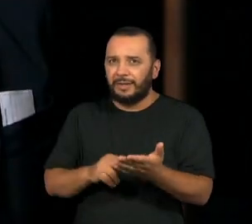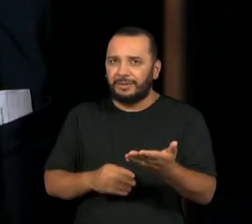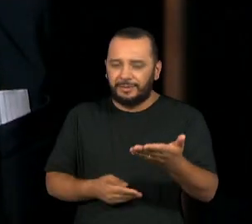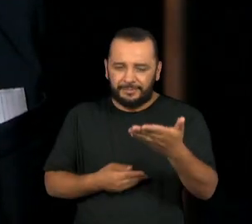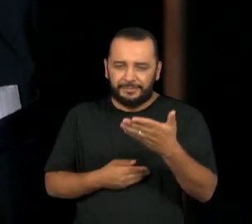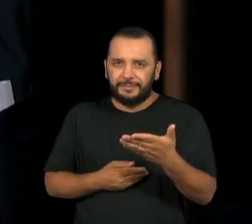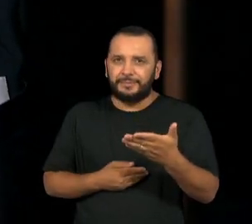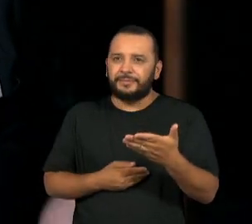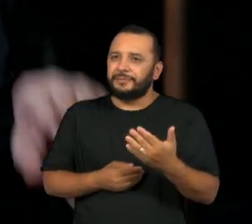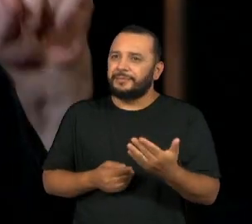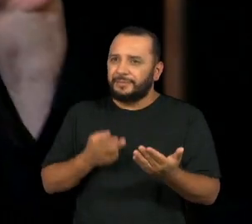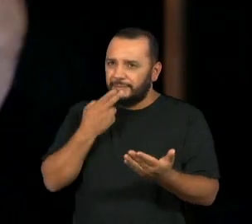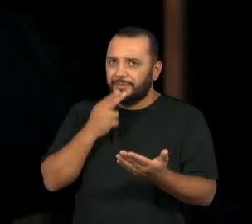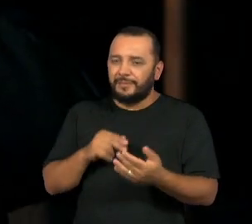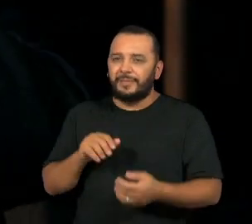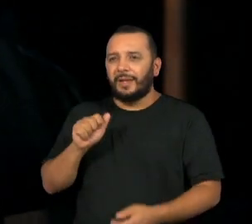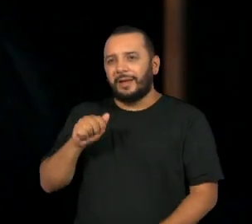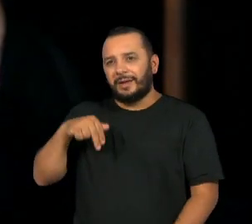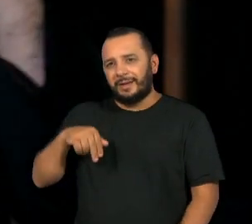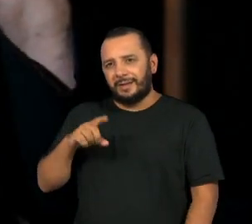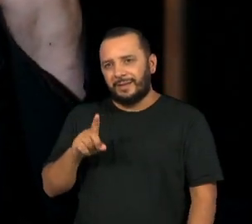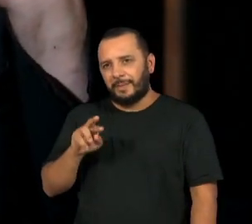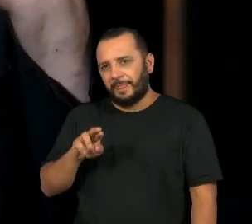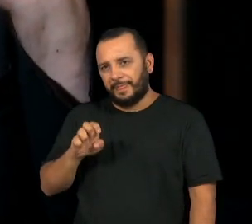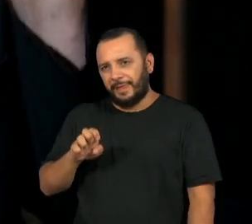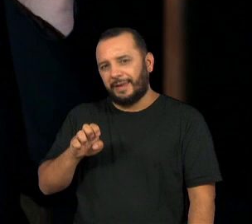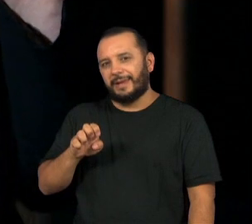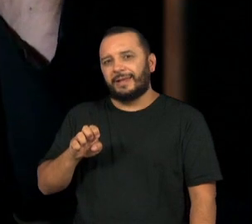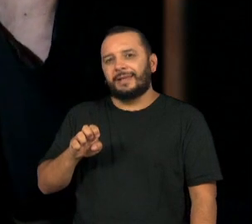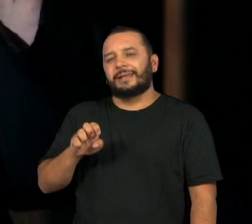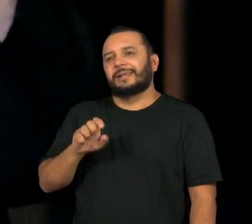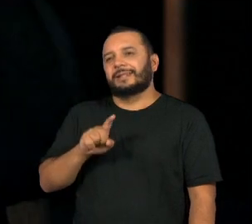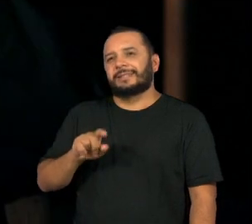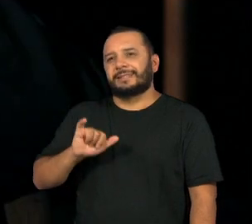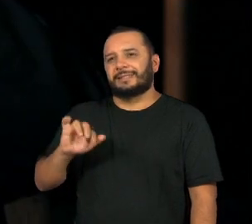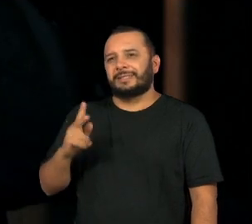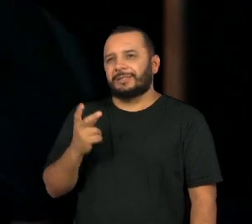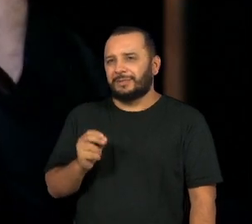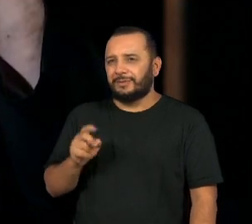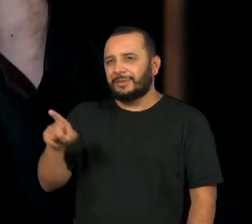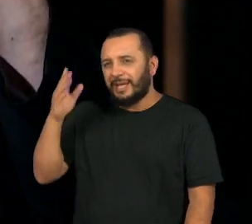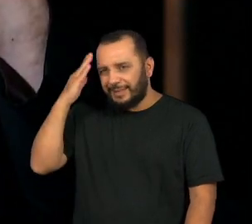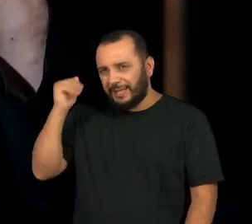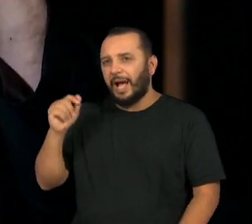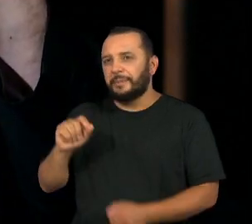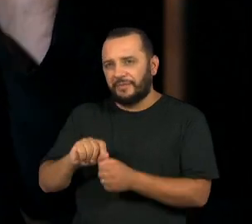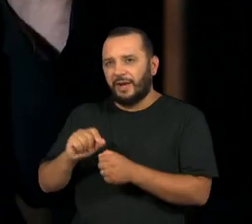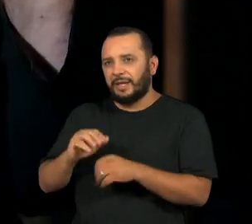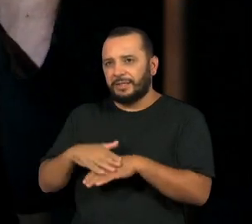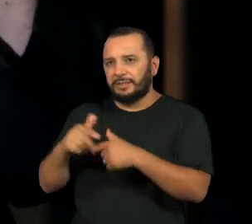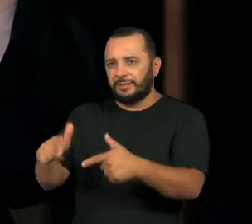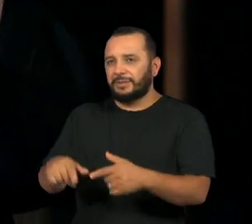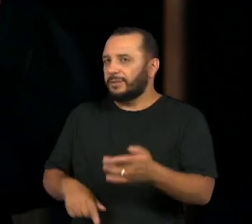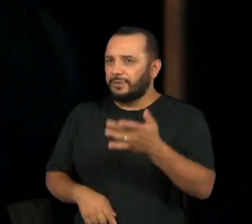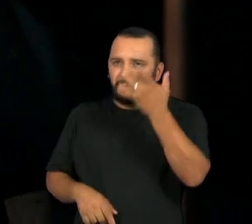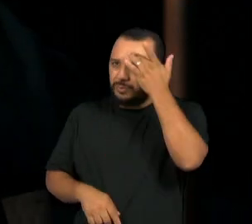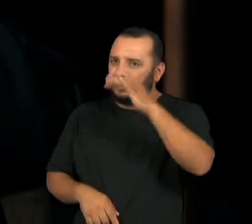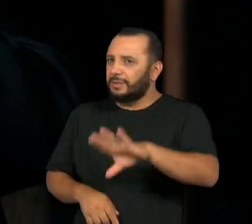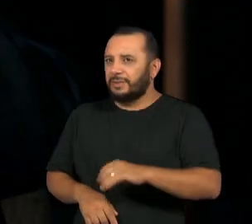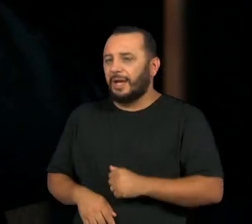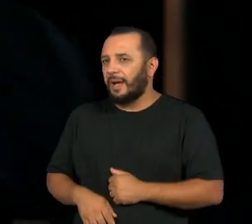assim, Andrezinho, quem sabe faz. Quem não